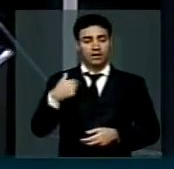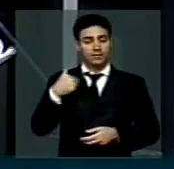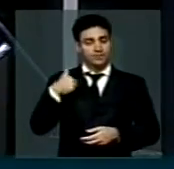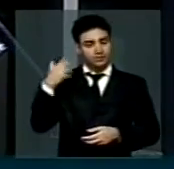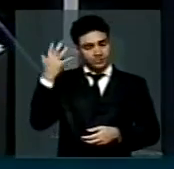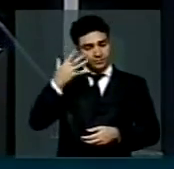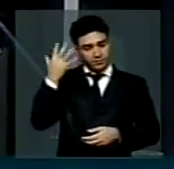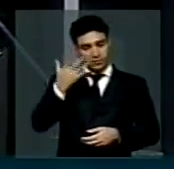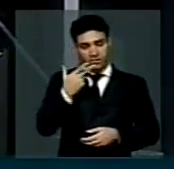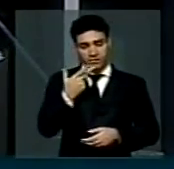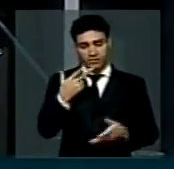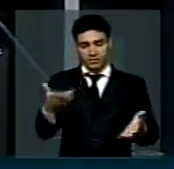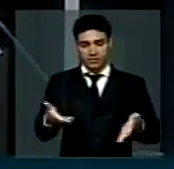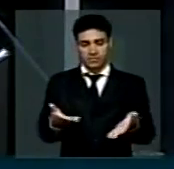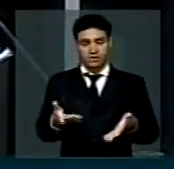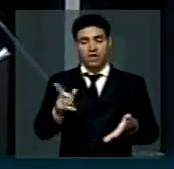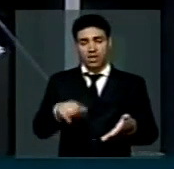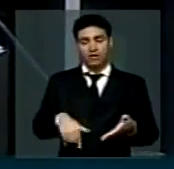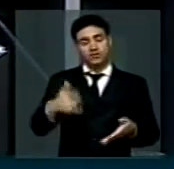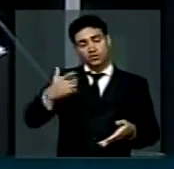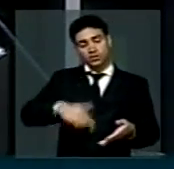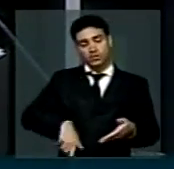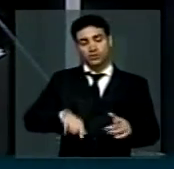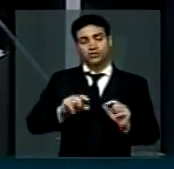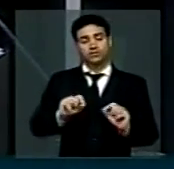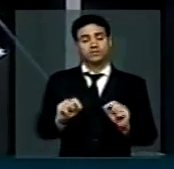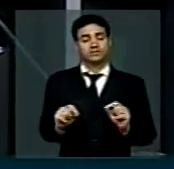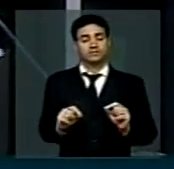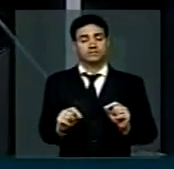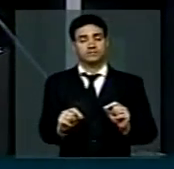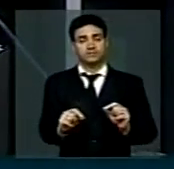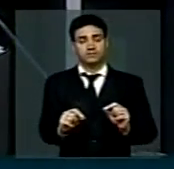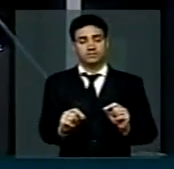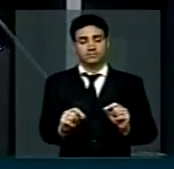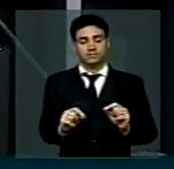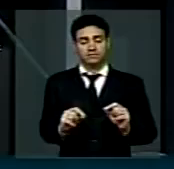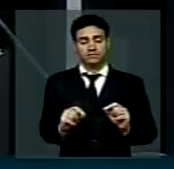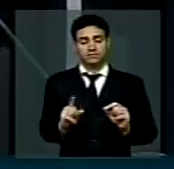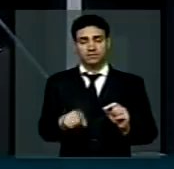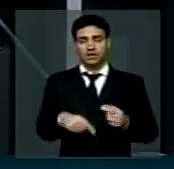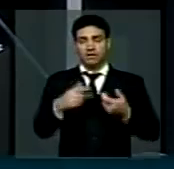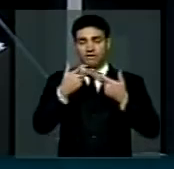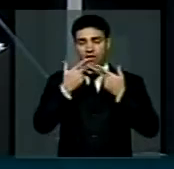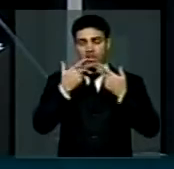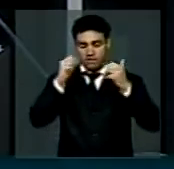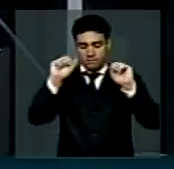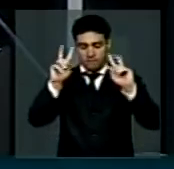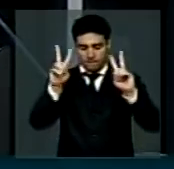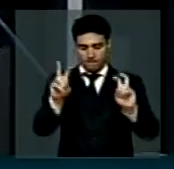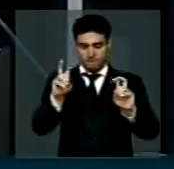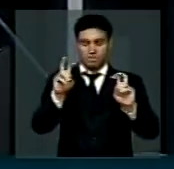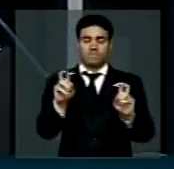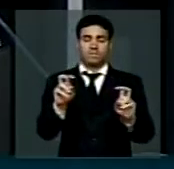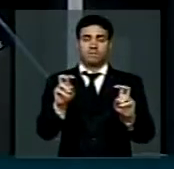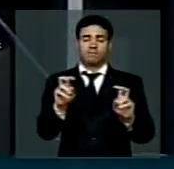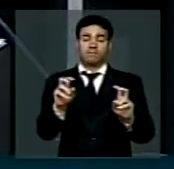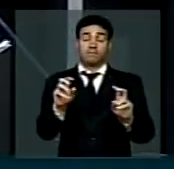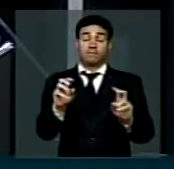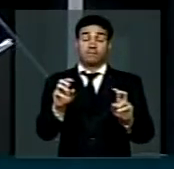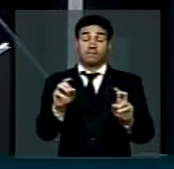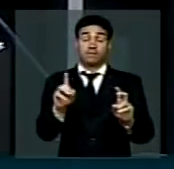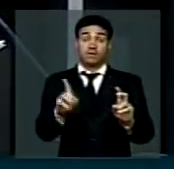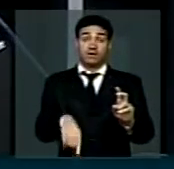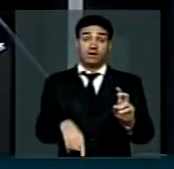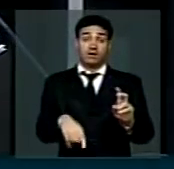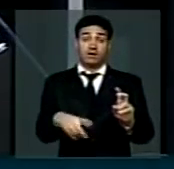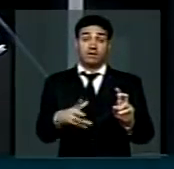nessa tribuna, mais uma vez, será dedicada a tratar de um tema que é